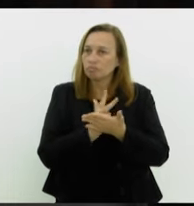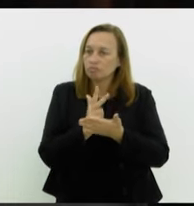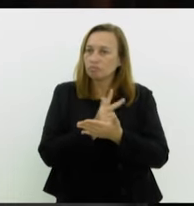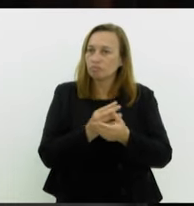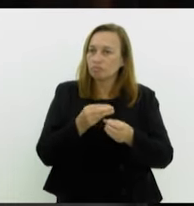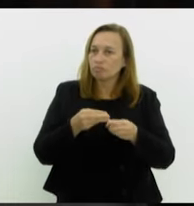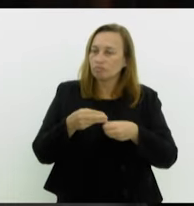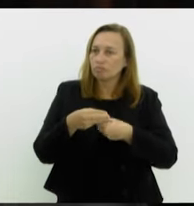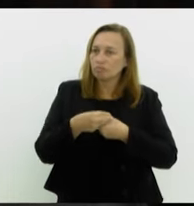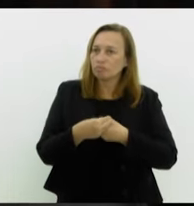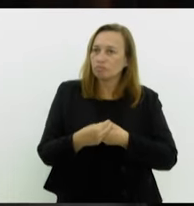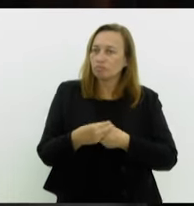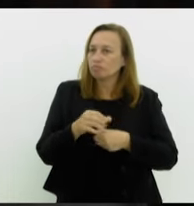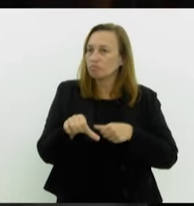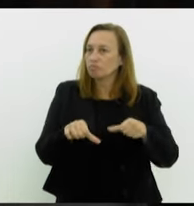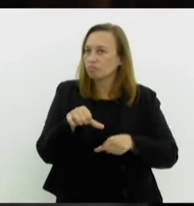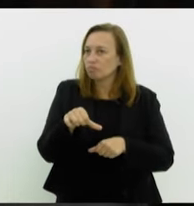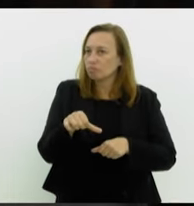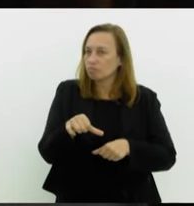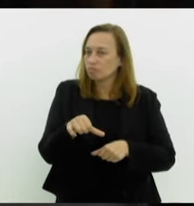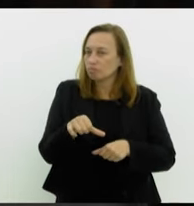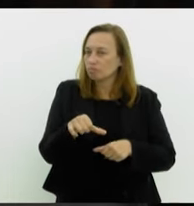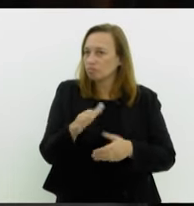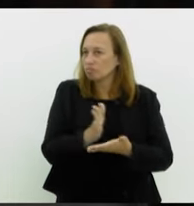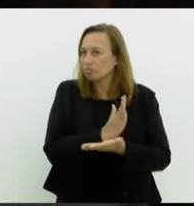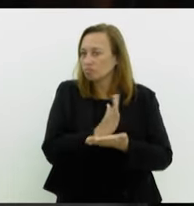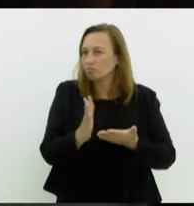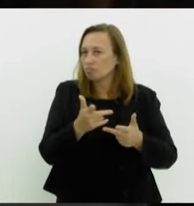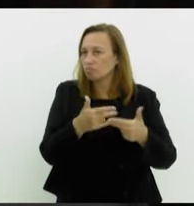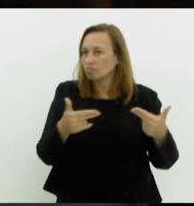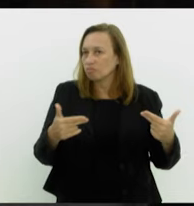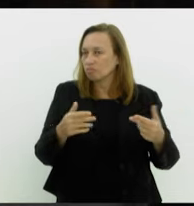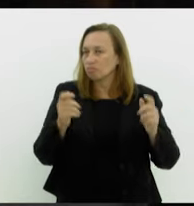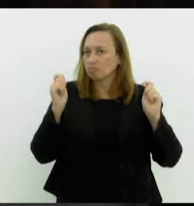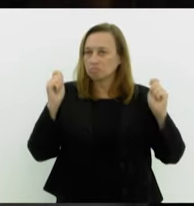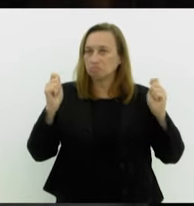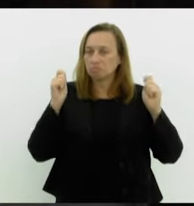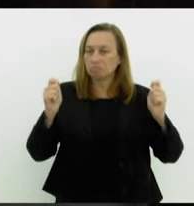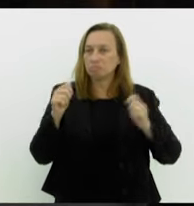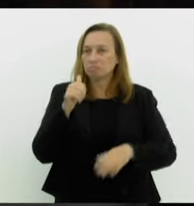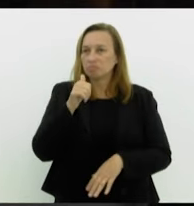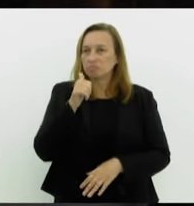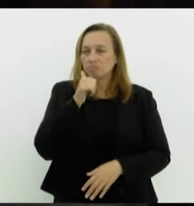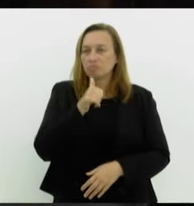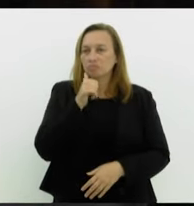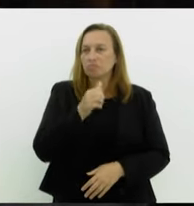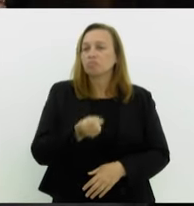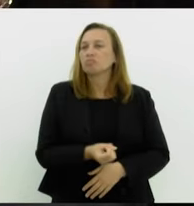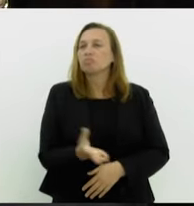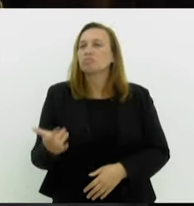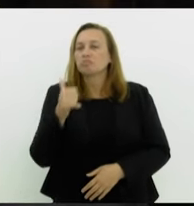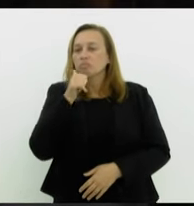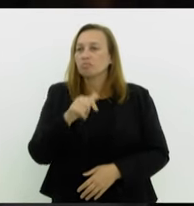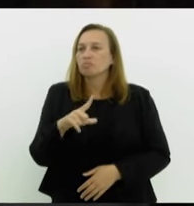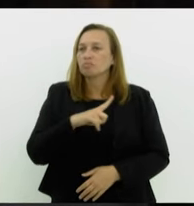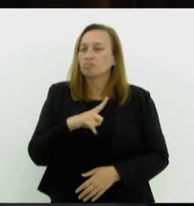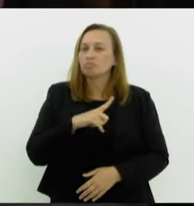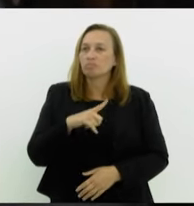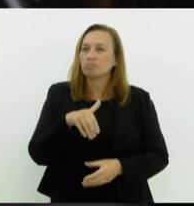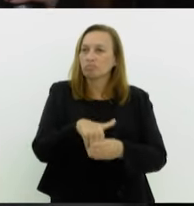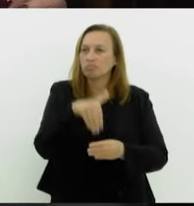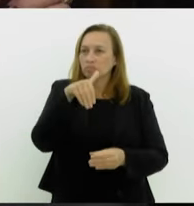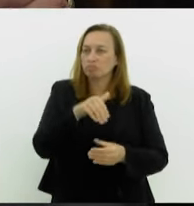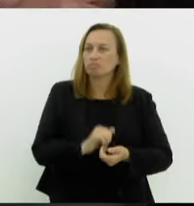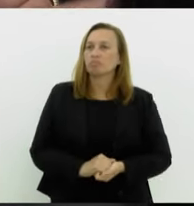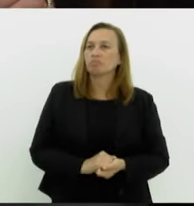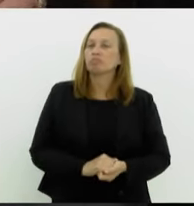municípios Mudou alguma coisa pela militância feminina quantas mulheres a mais nós elegemos Porque nós